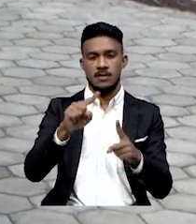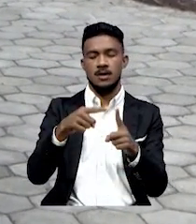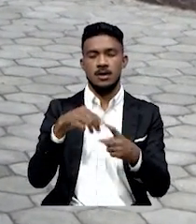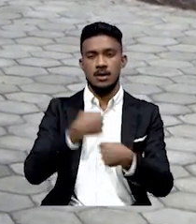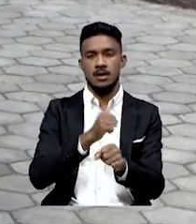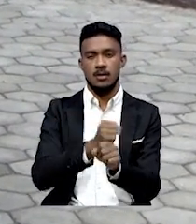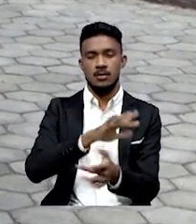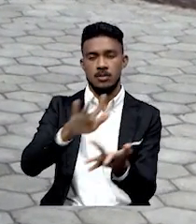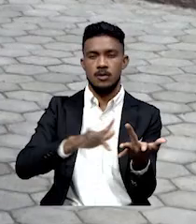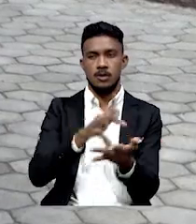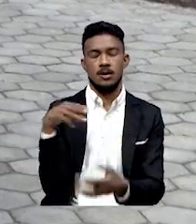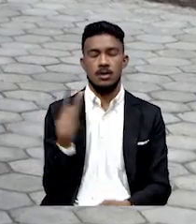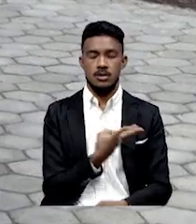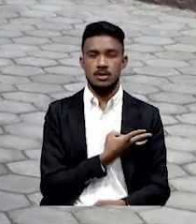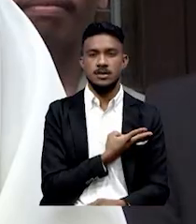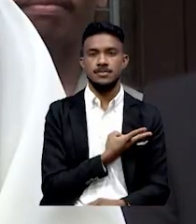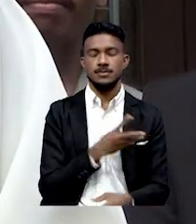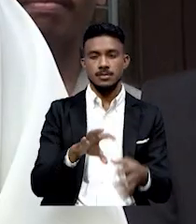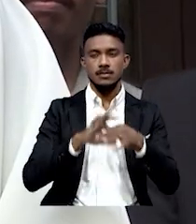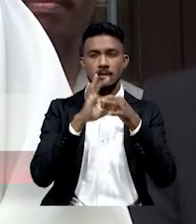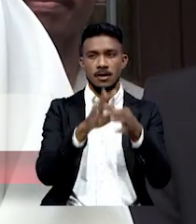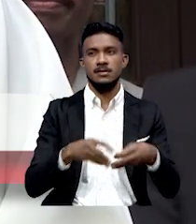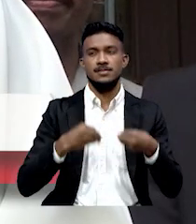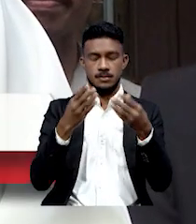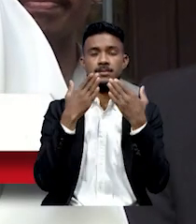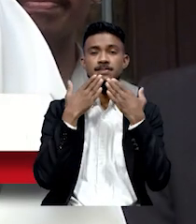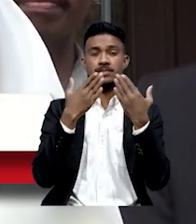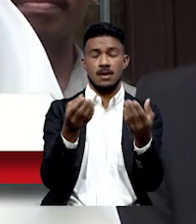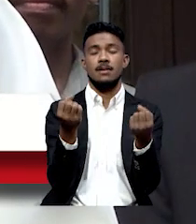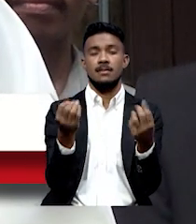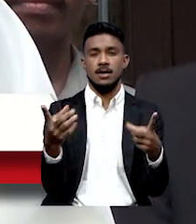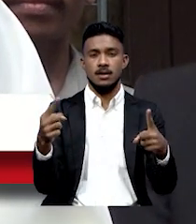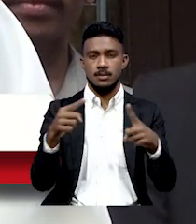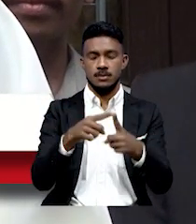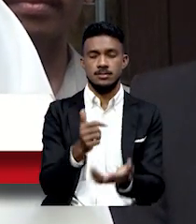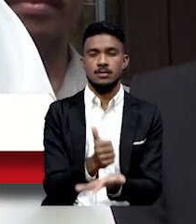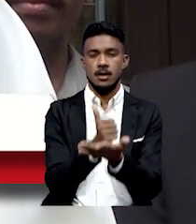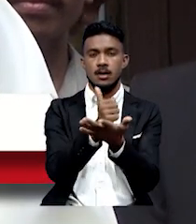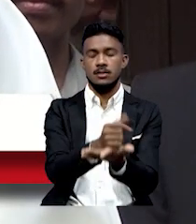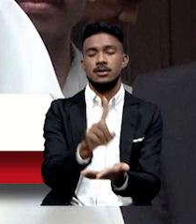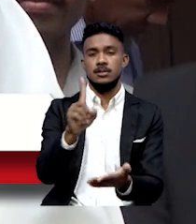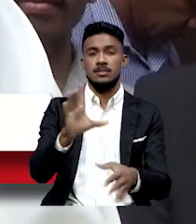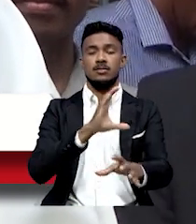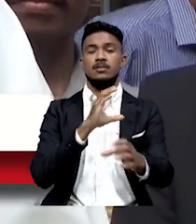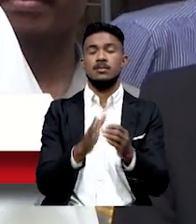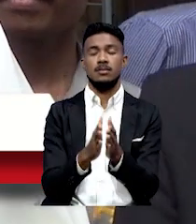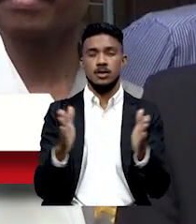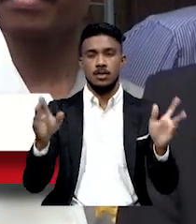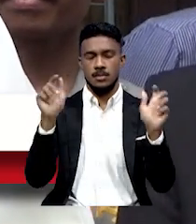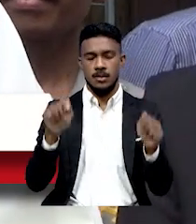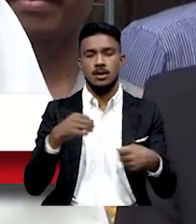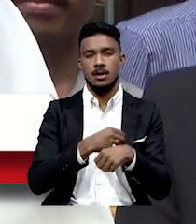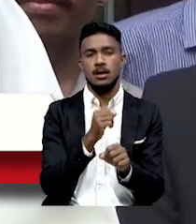Movimento. A minha equipa tomo agradece barak ba apoio e dané, nebe voto teves Miami, para ver Halao